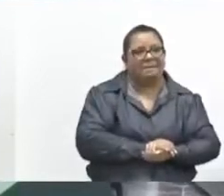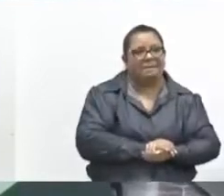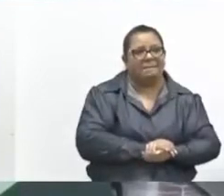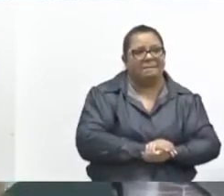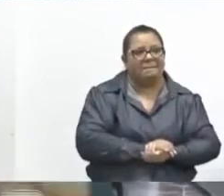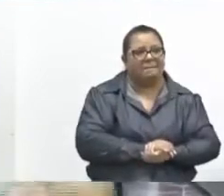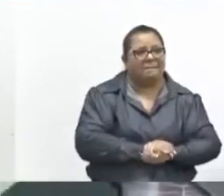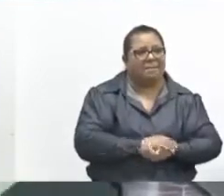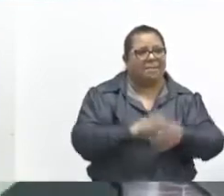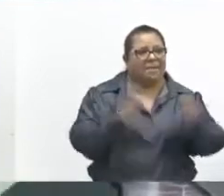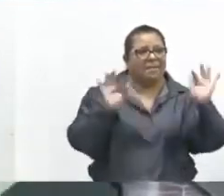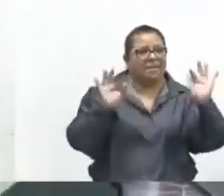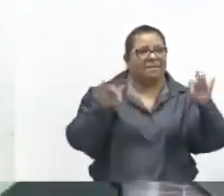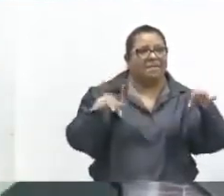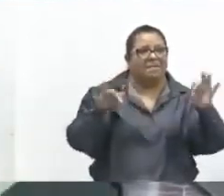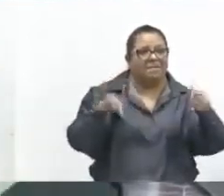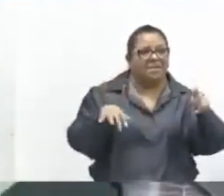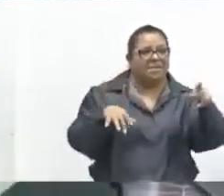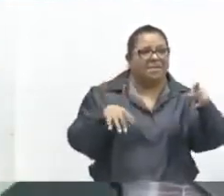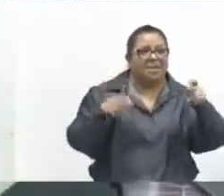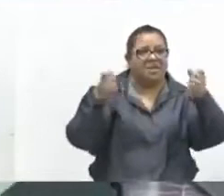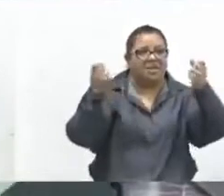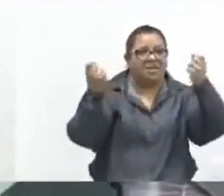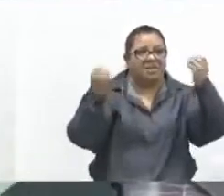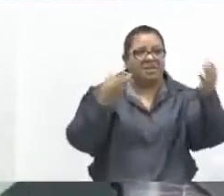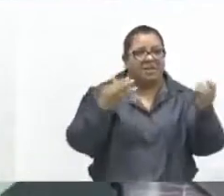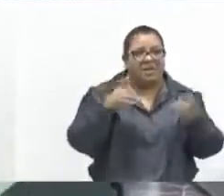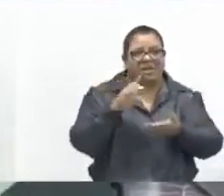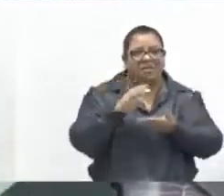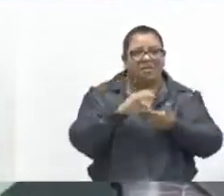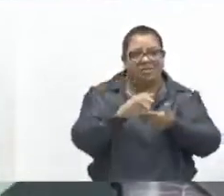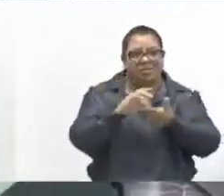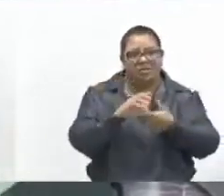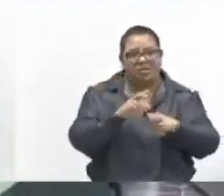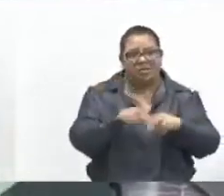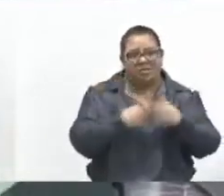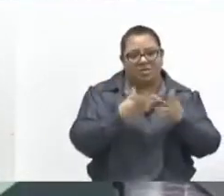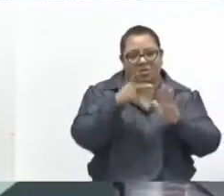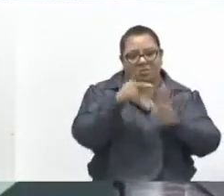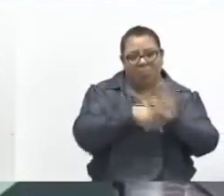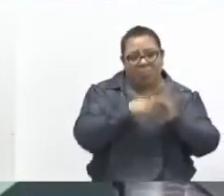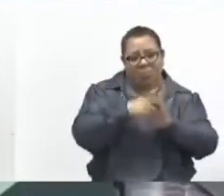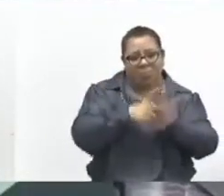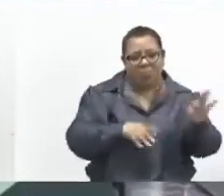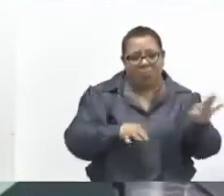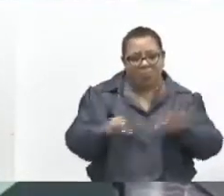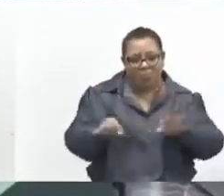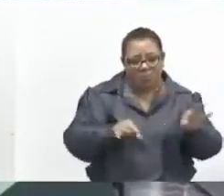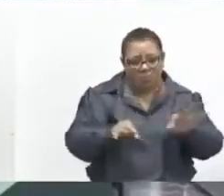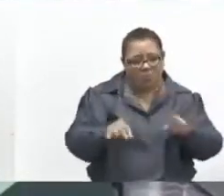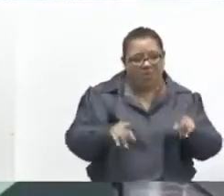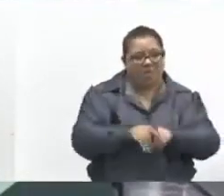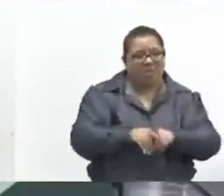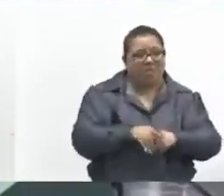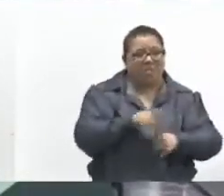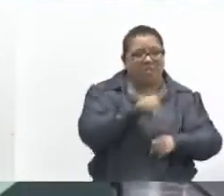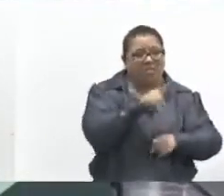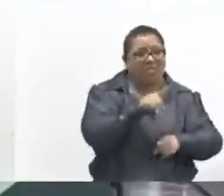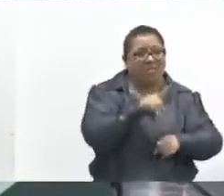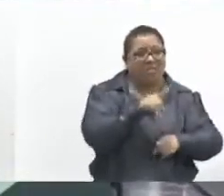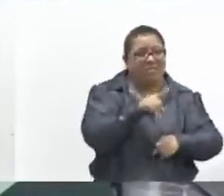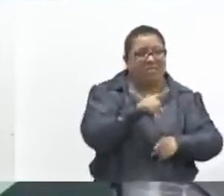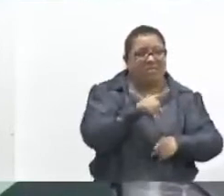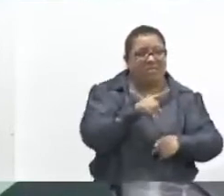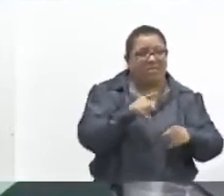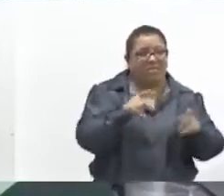Seguindo para o final já, o PIAEST ele vai subsidiar também projetos de extensão devidamente submetidos, e aí quando a gente coloca projeto de